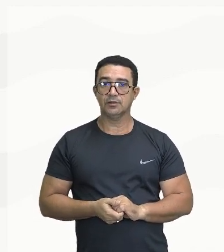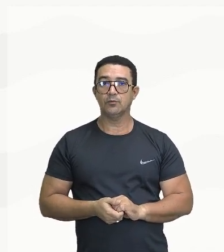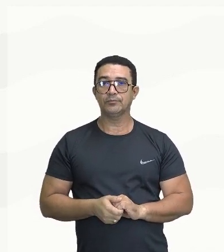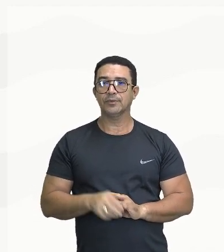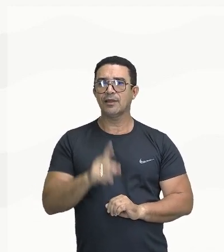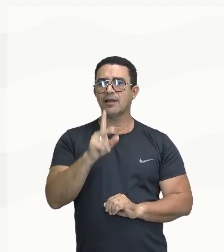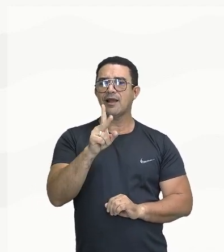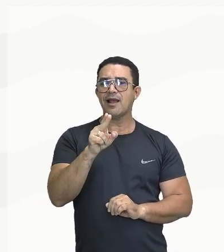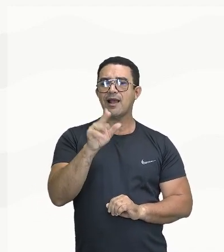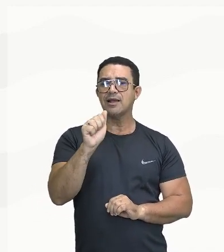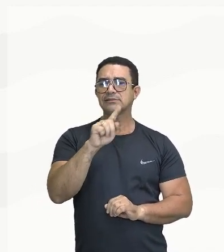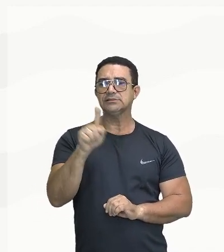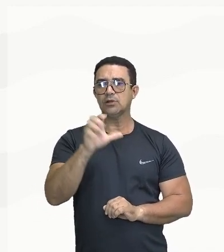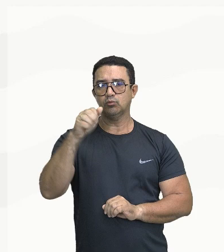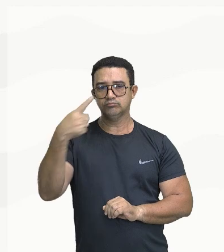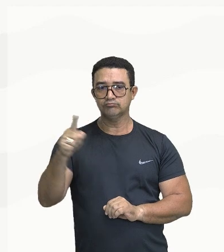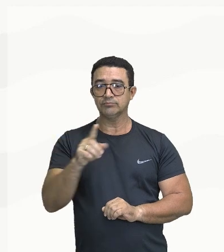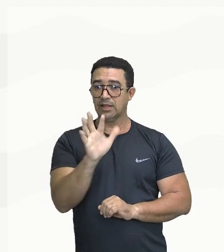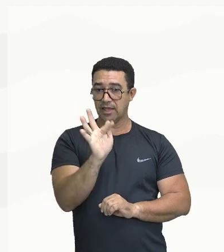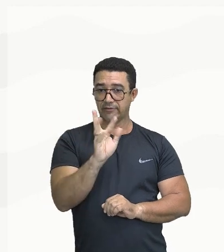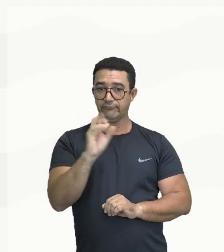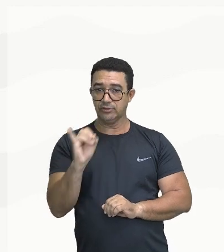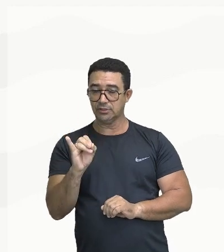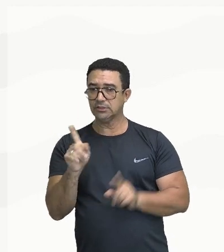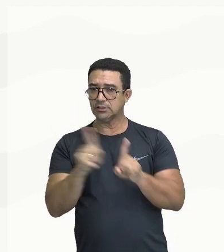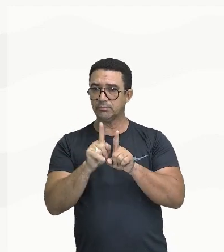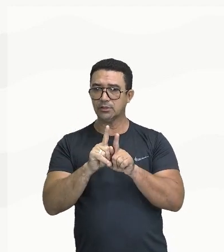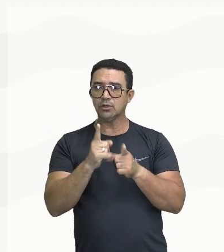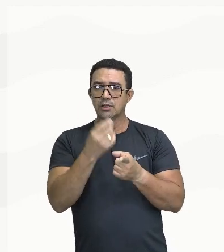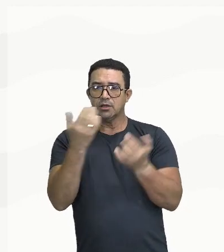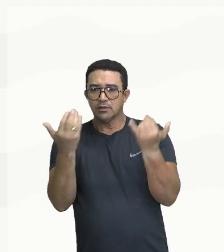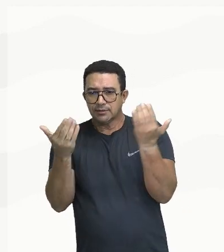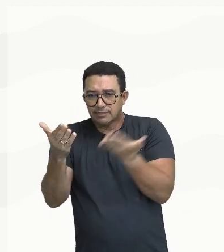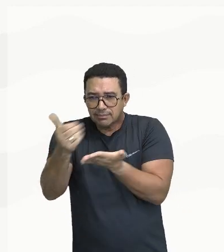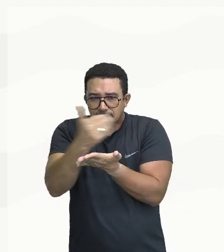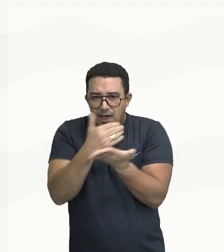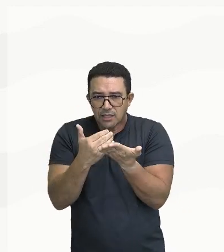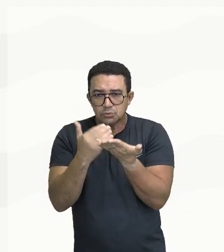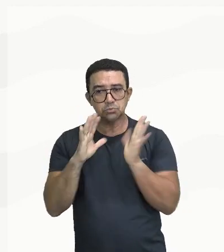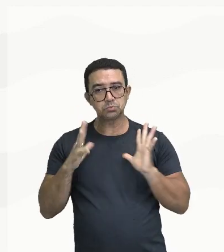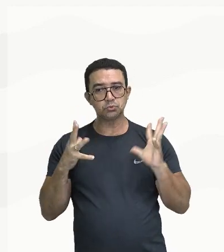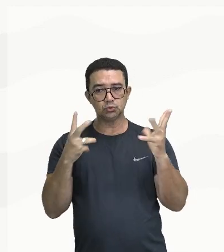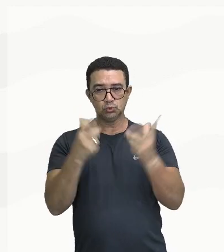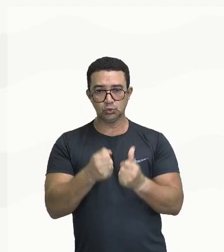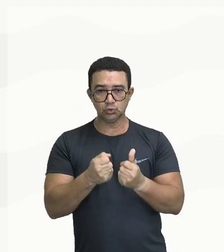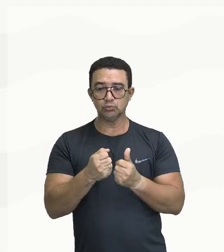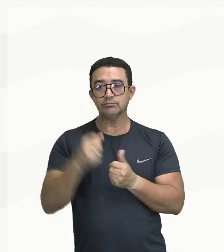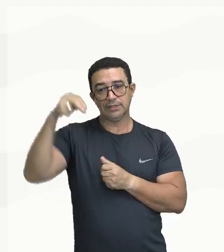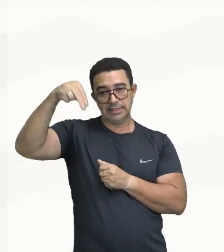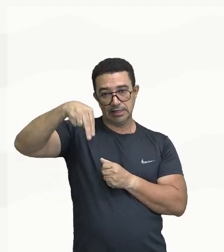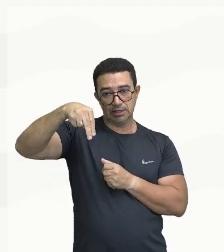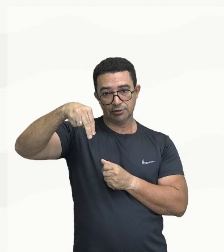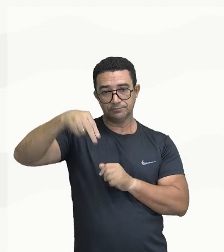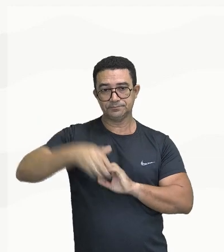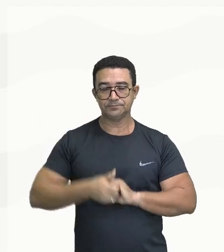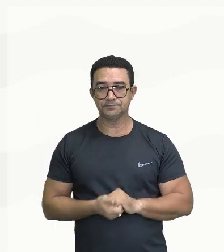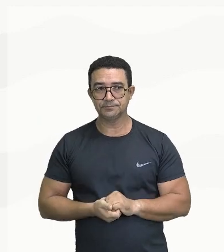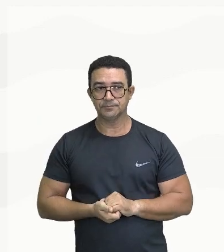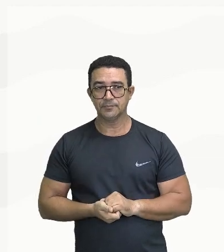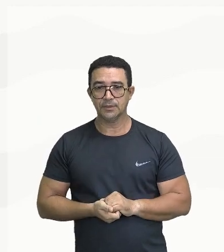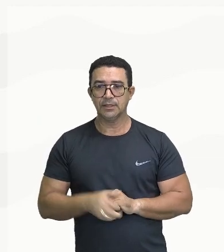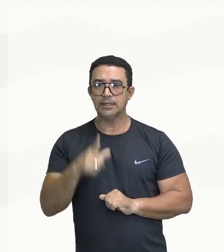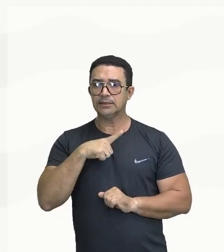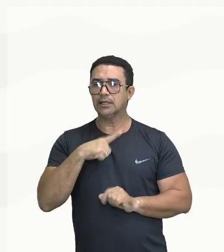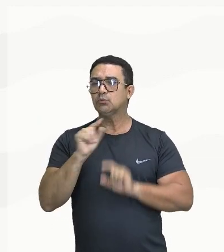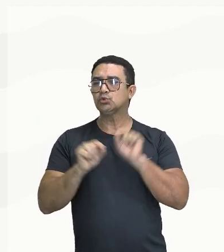absoluta e o número total de dados, que a gente chama de N. Isto é, nós temos